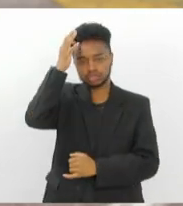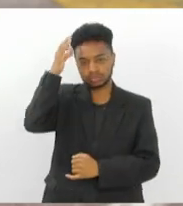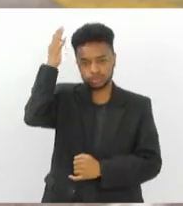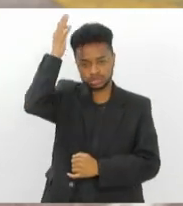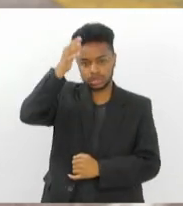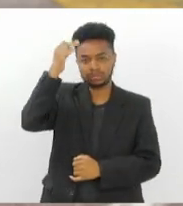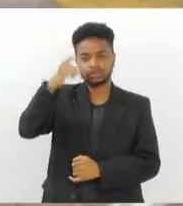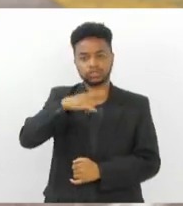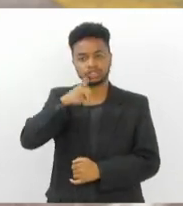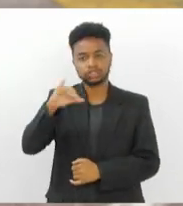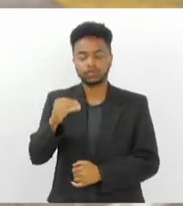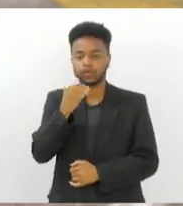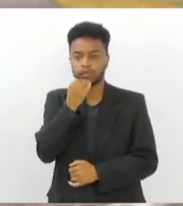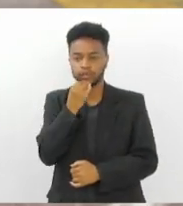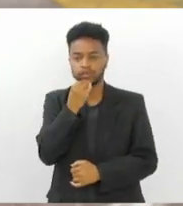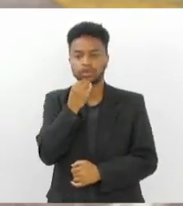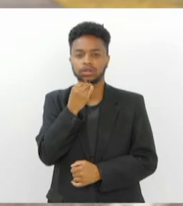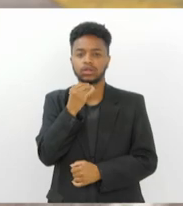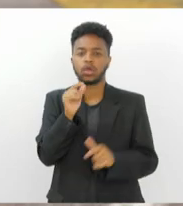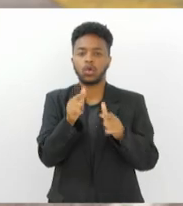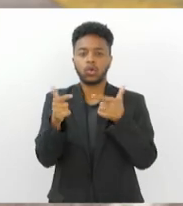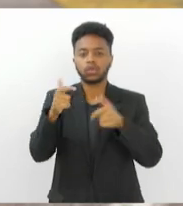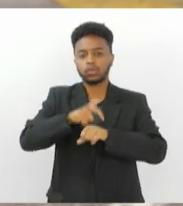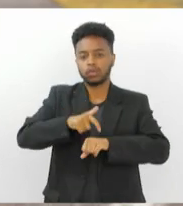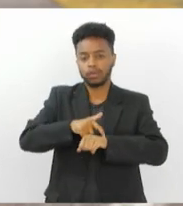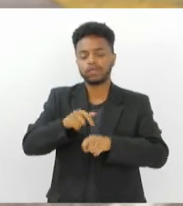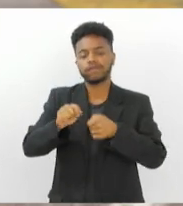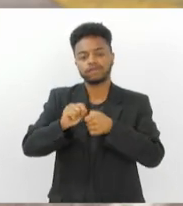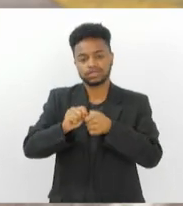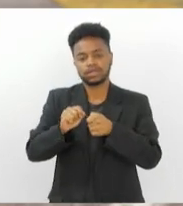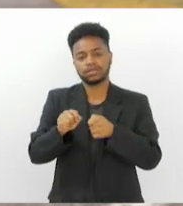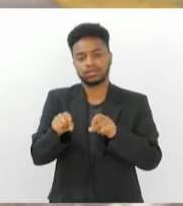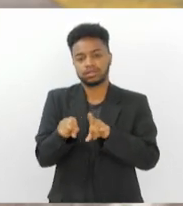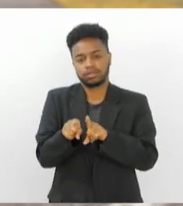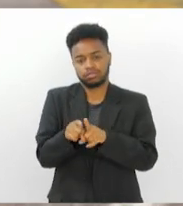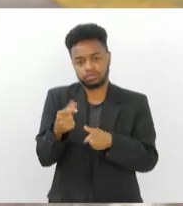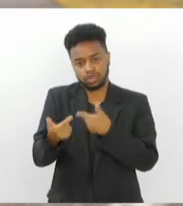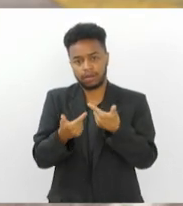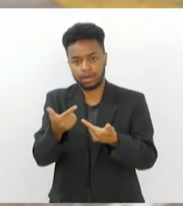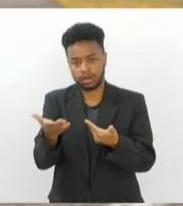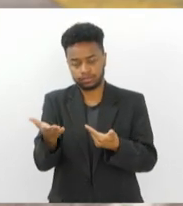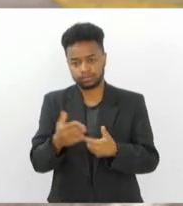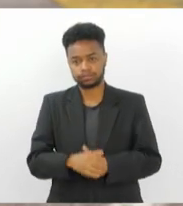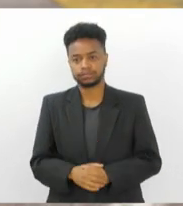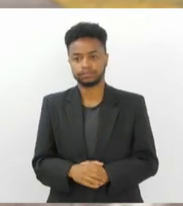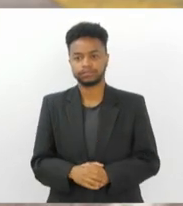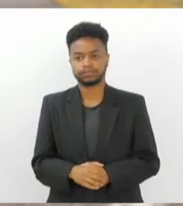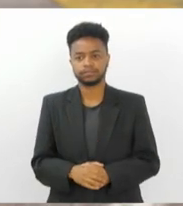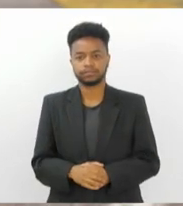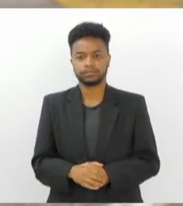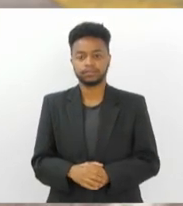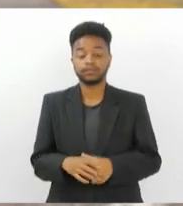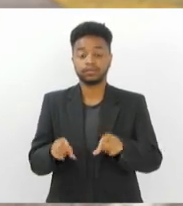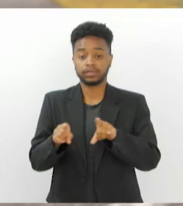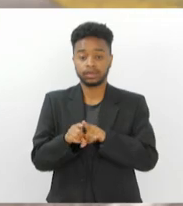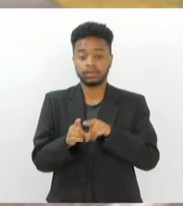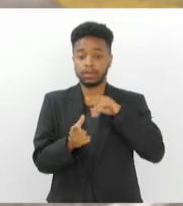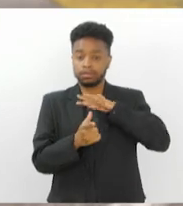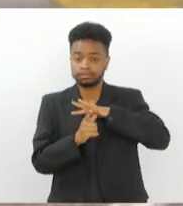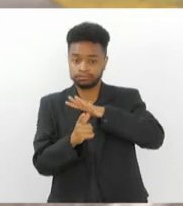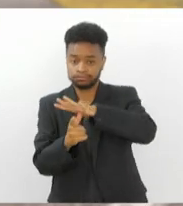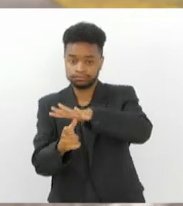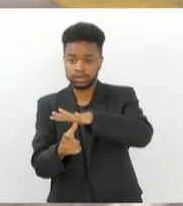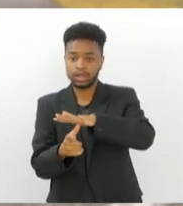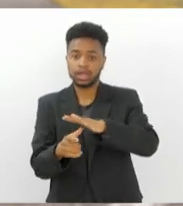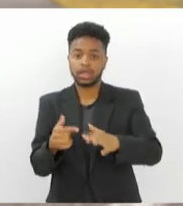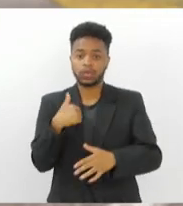a oportunidade em alguns momentos de fazer essa missão aeromédica eh a aeronave em si que eu